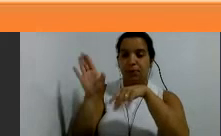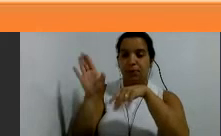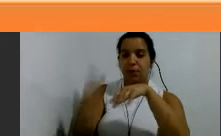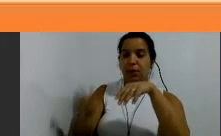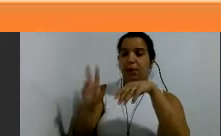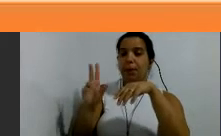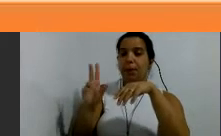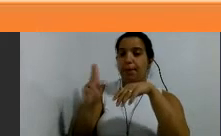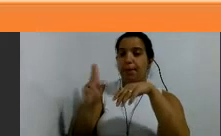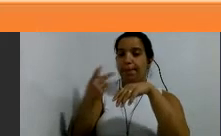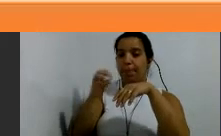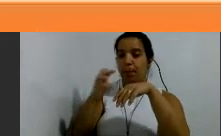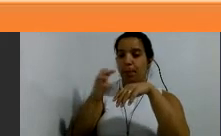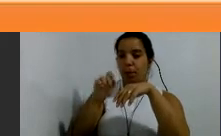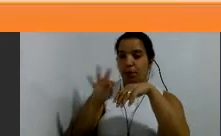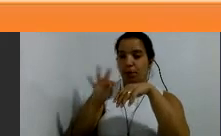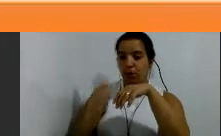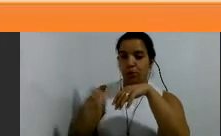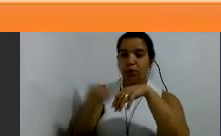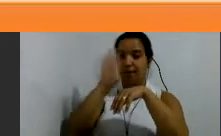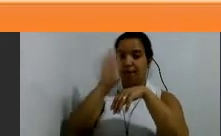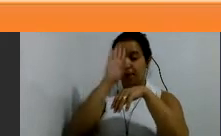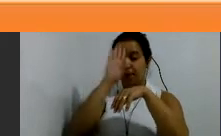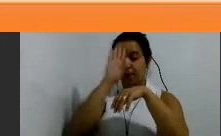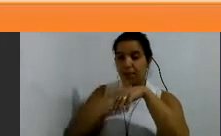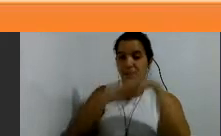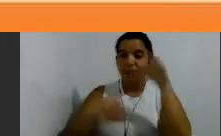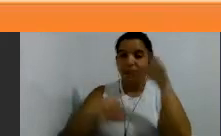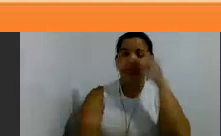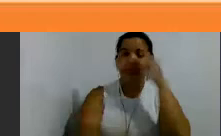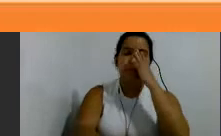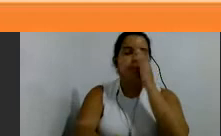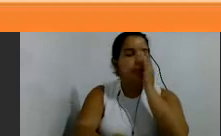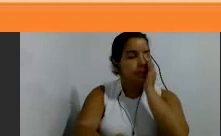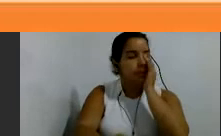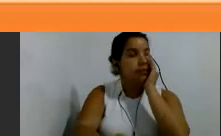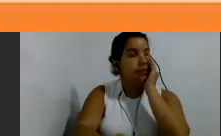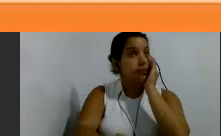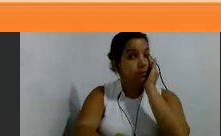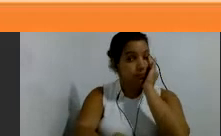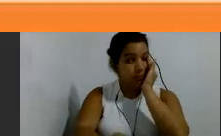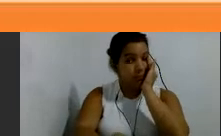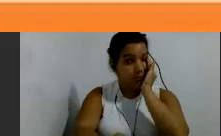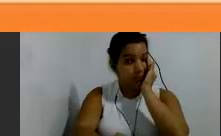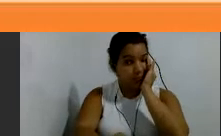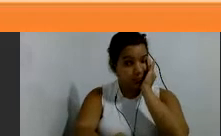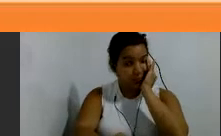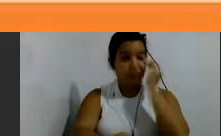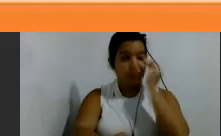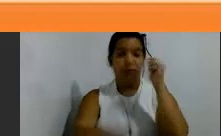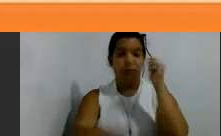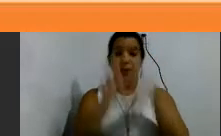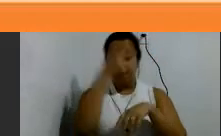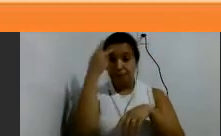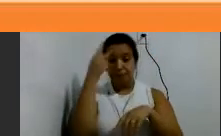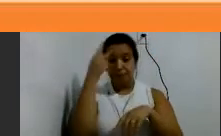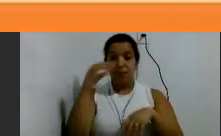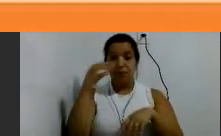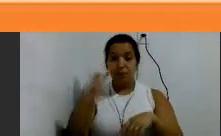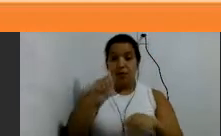hemolítica, a gente tem um pico de febre. Então, basicamente, todo mundo que tem malária vai ter